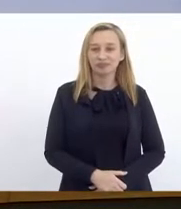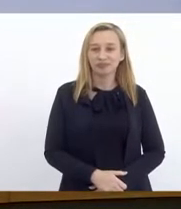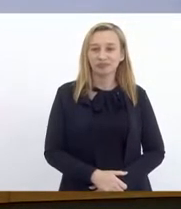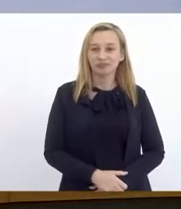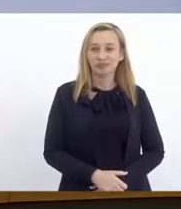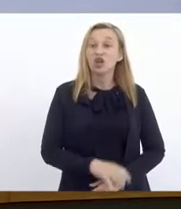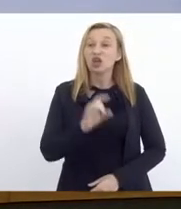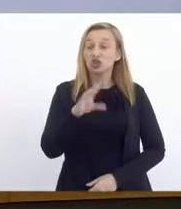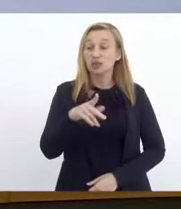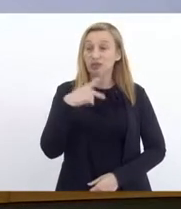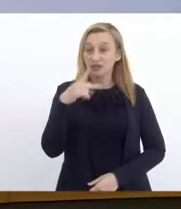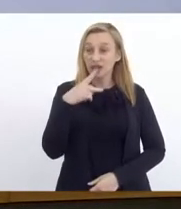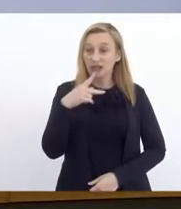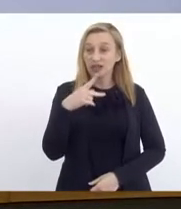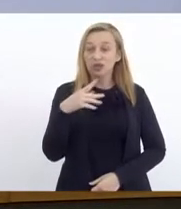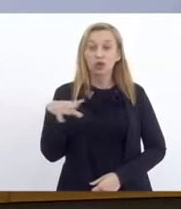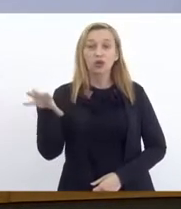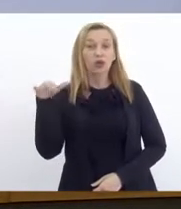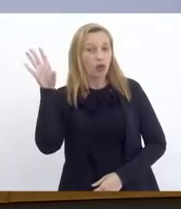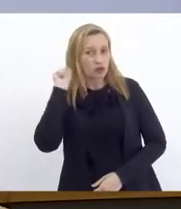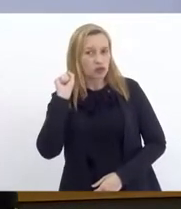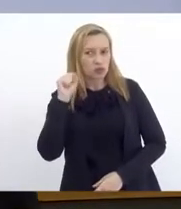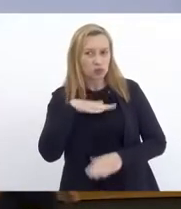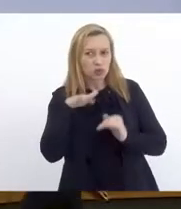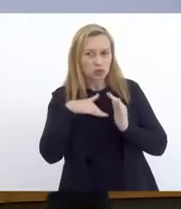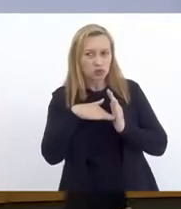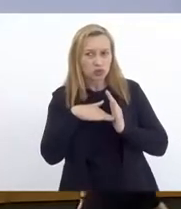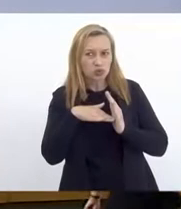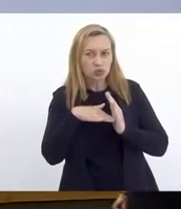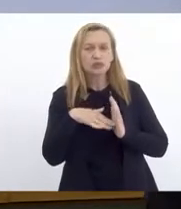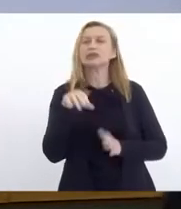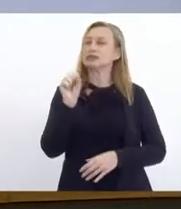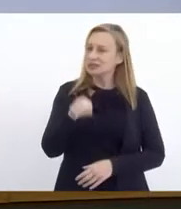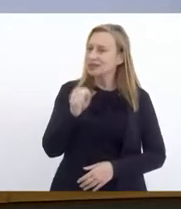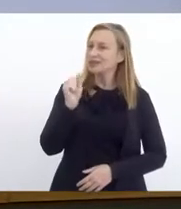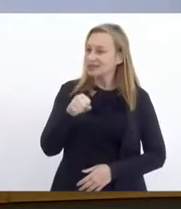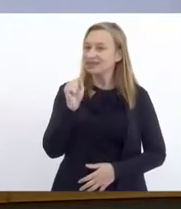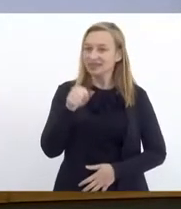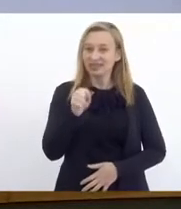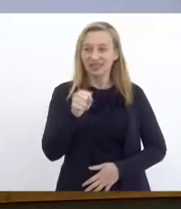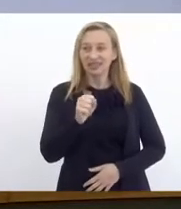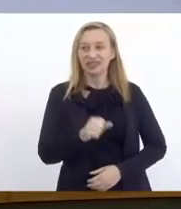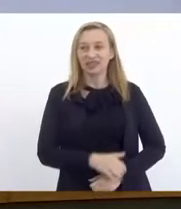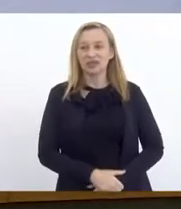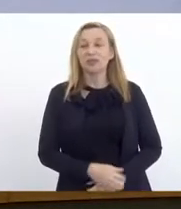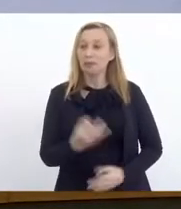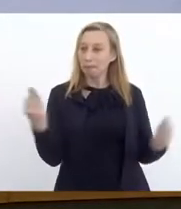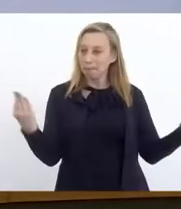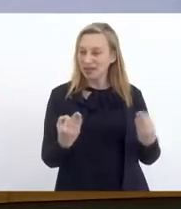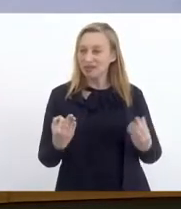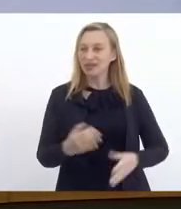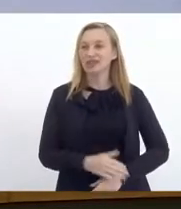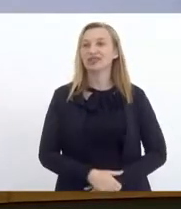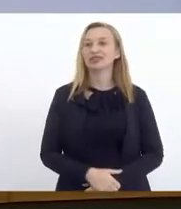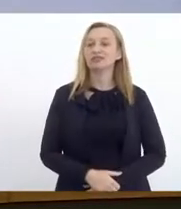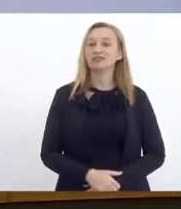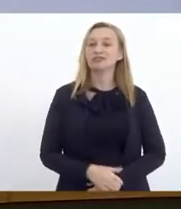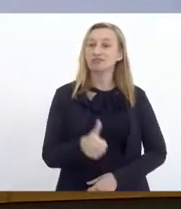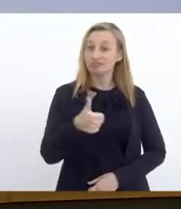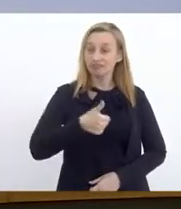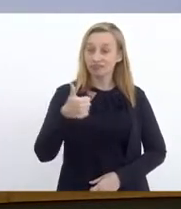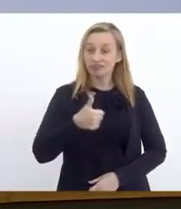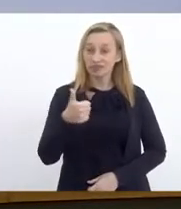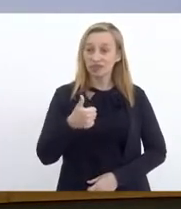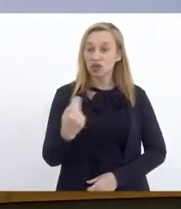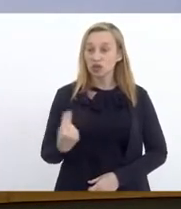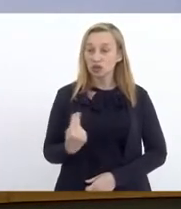Só para conferir, estão todos me ouvindo? Sim, sim. Perfeito. Então, primeiramente, em nome